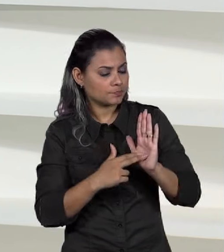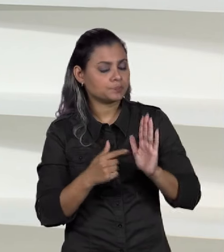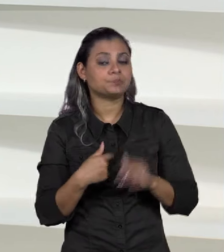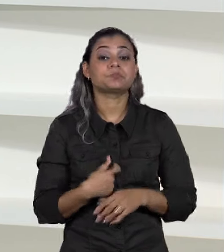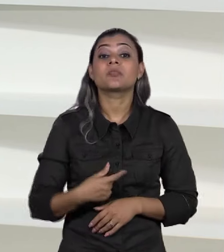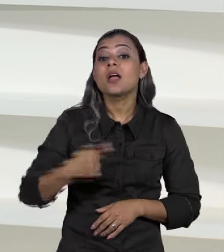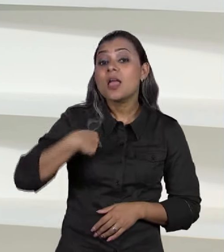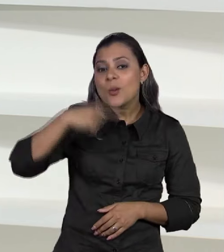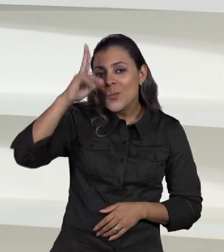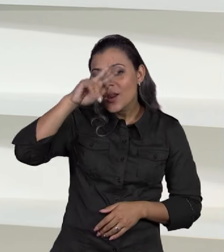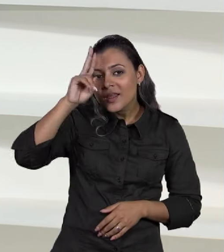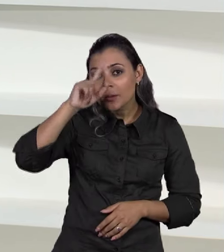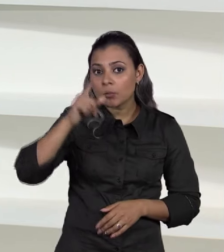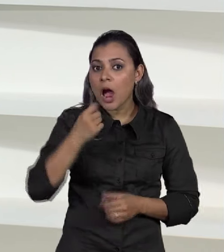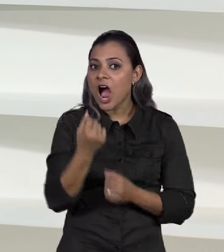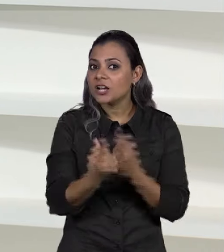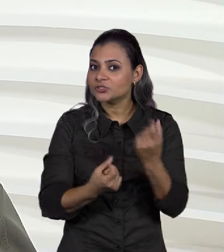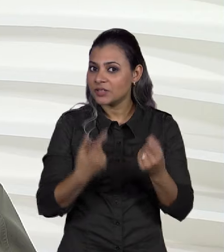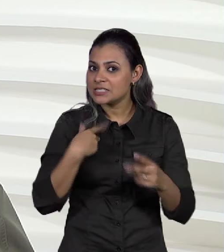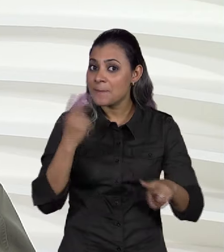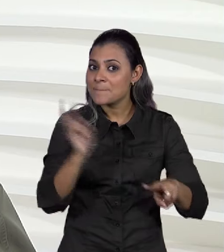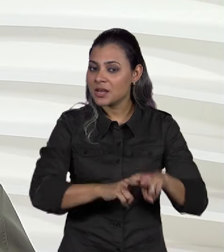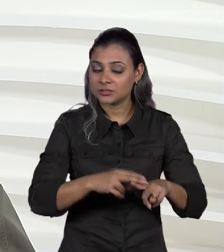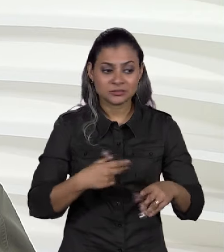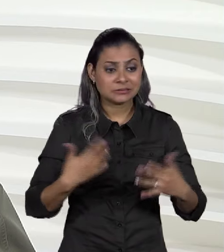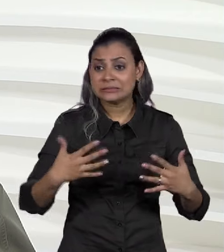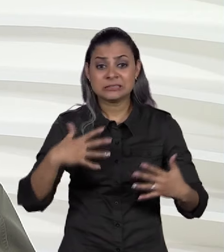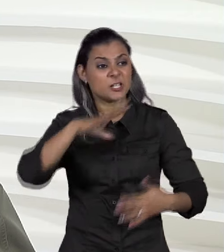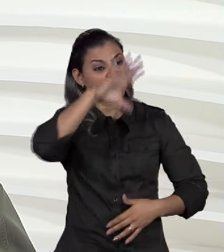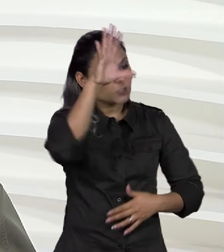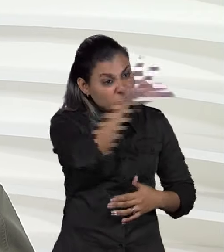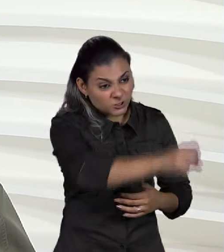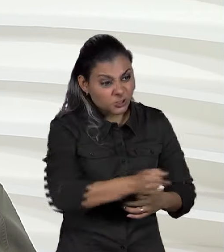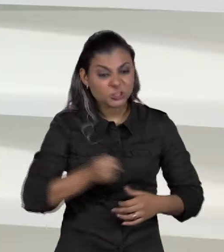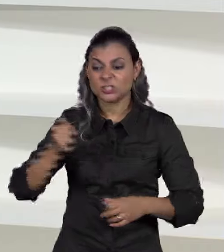De vez em quando eles prendiam a gente. Então, normal isso.